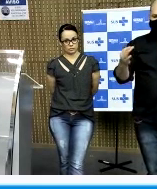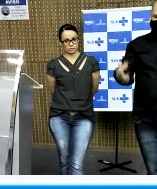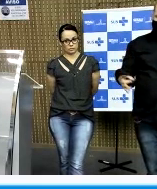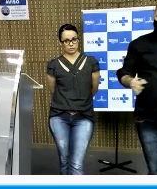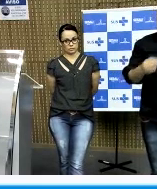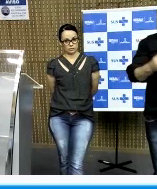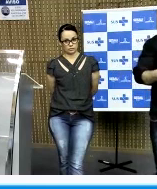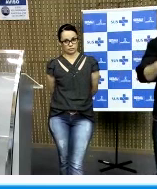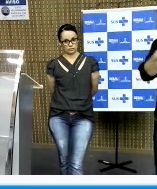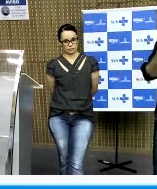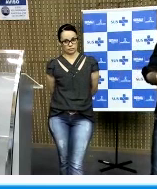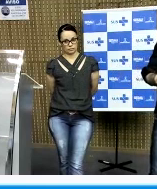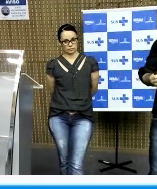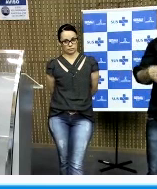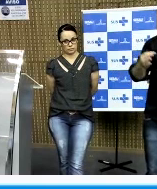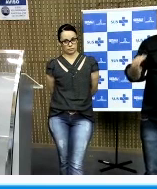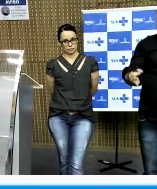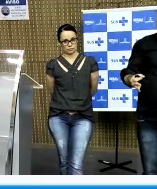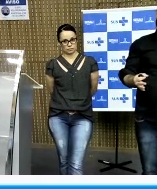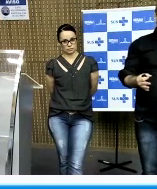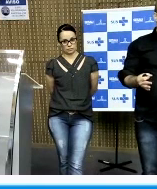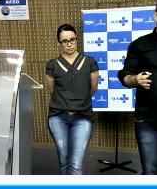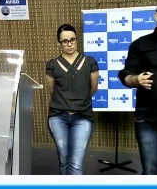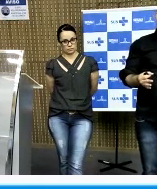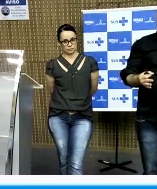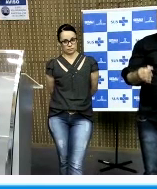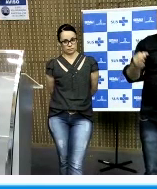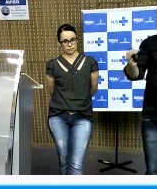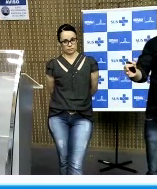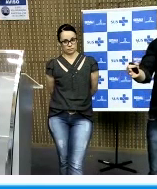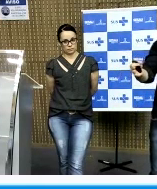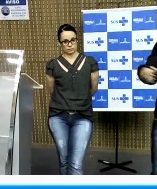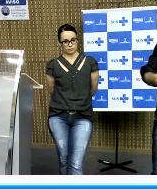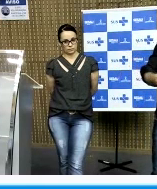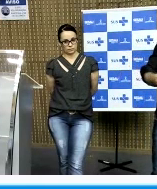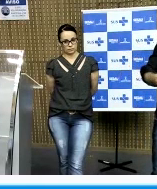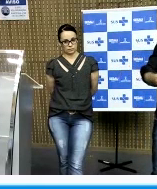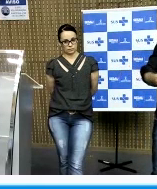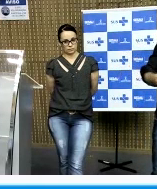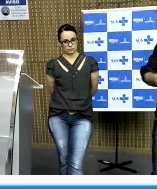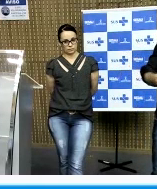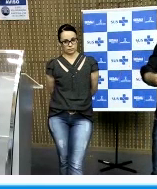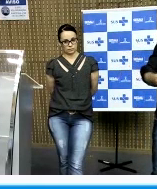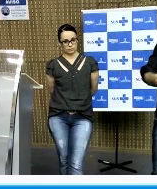tá? É uma previsão para segundo semestre de 2021, 2022, tá? E os meios